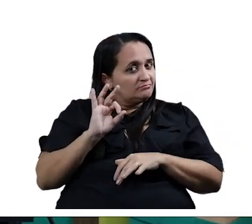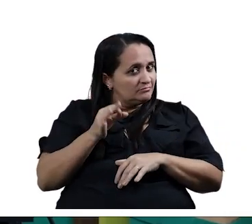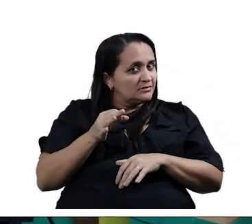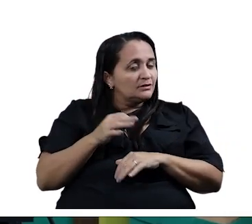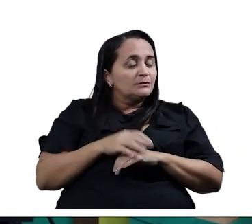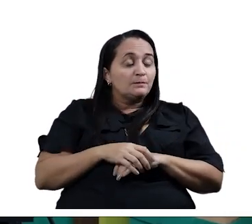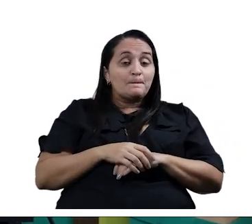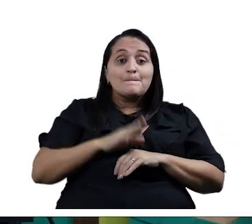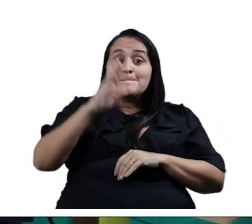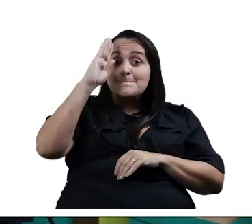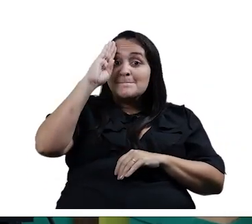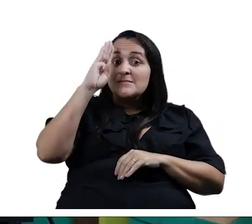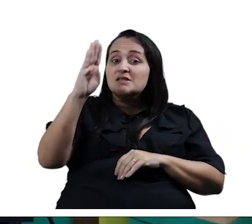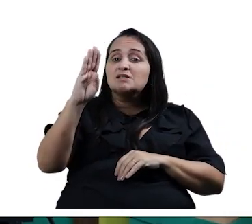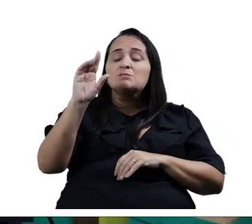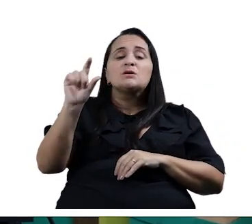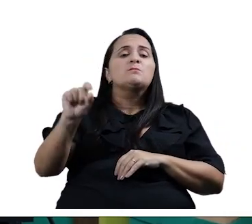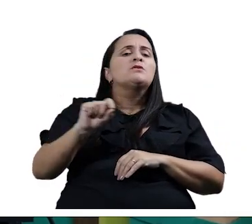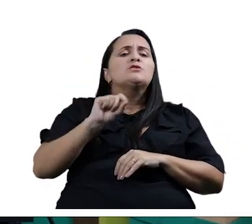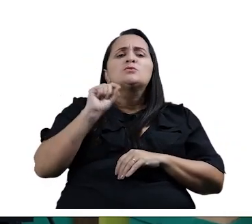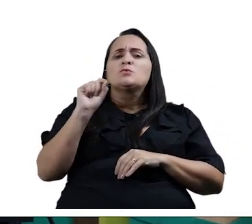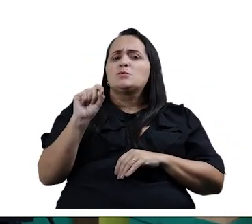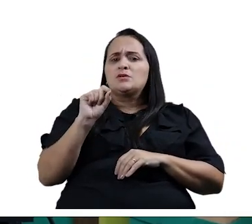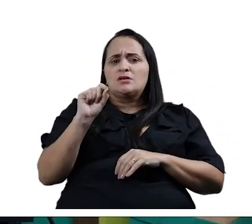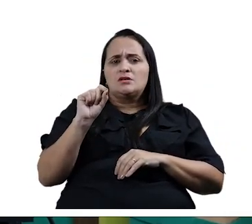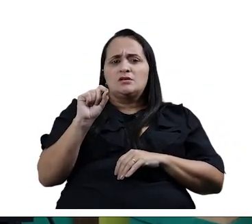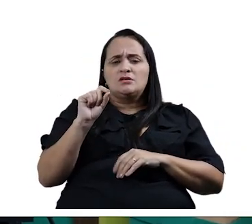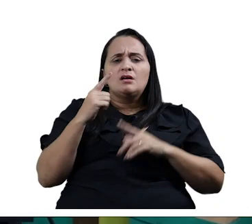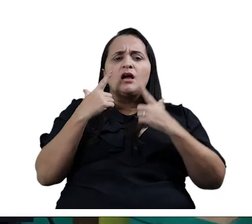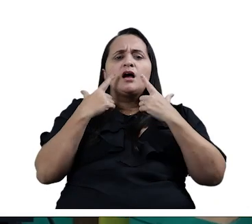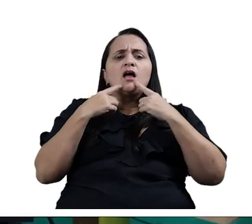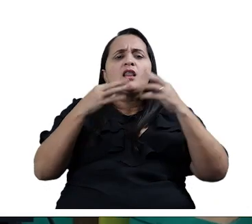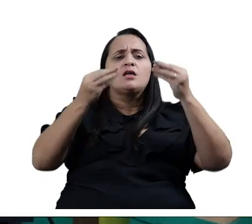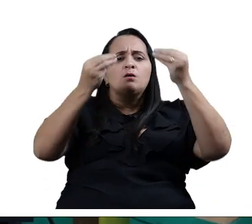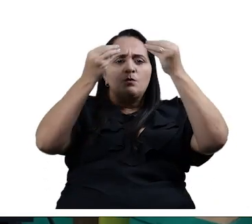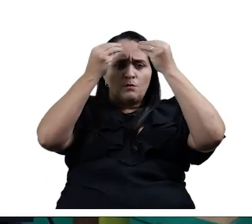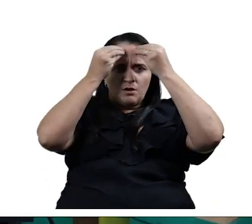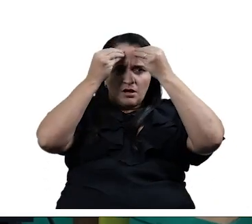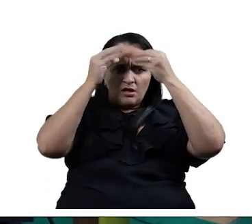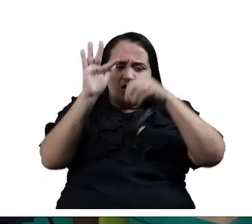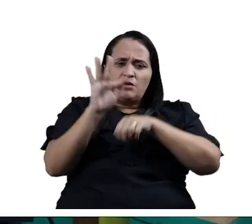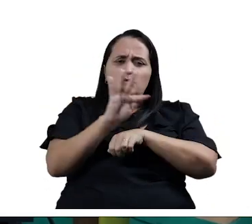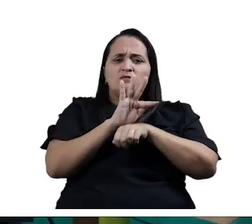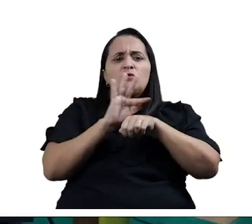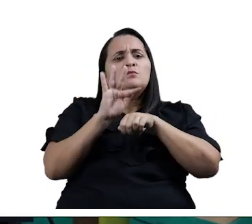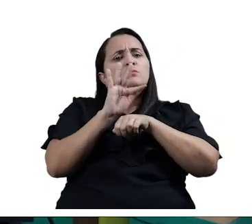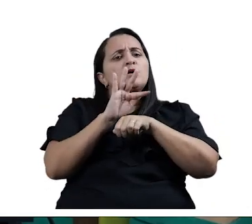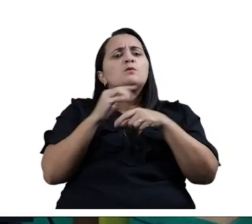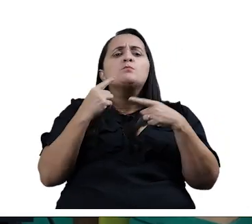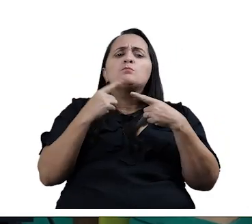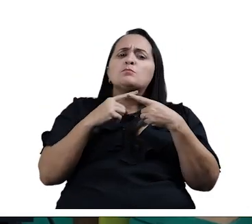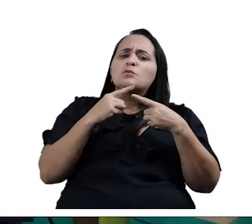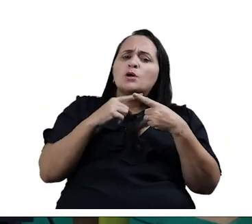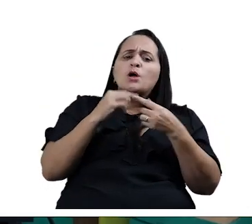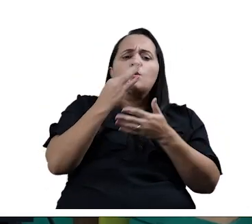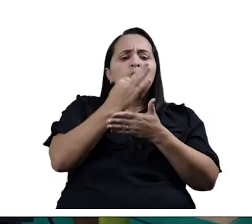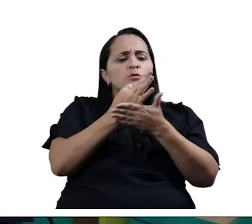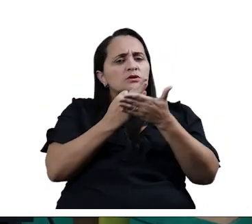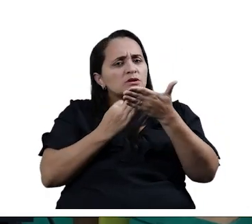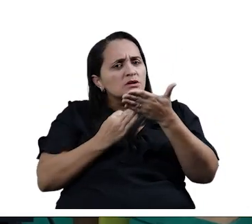tá? E principalmente a linguagem formal. Por quê? Porque é um texto que